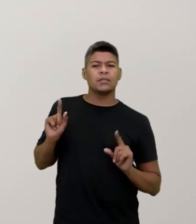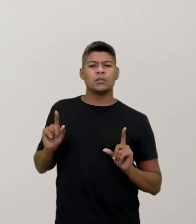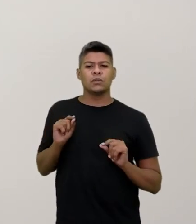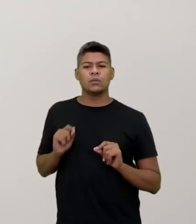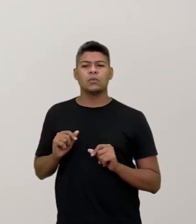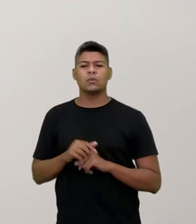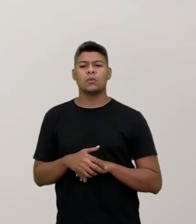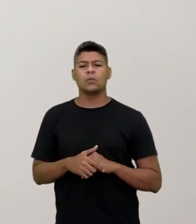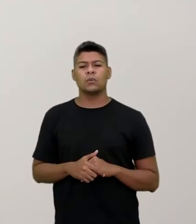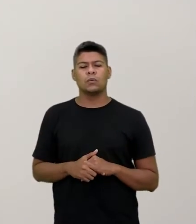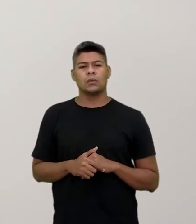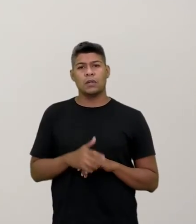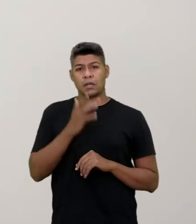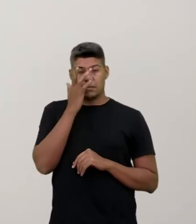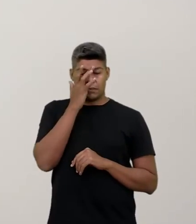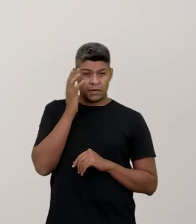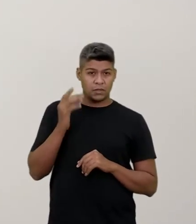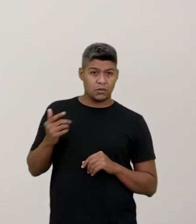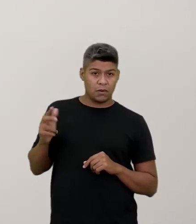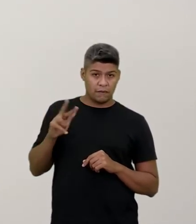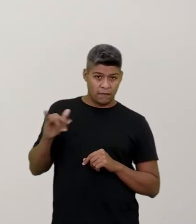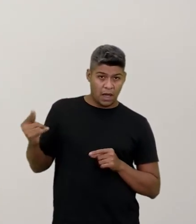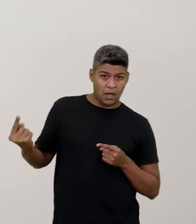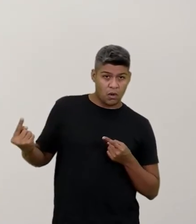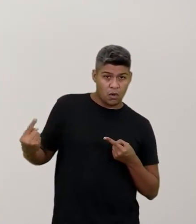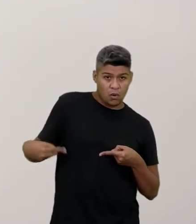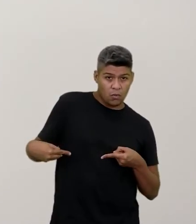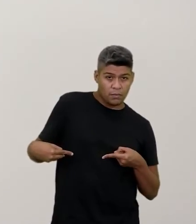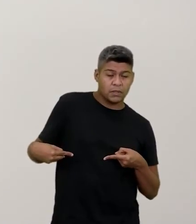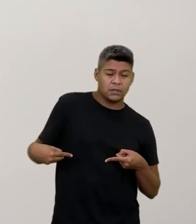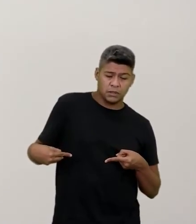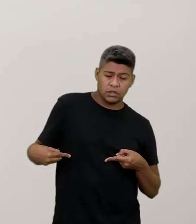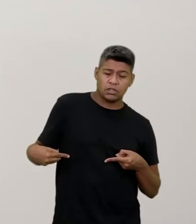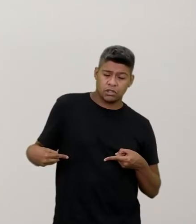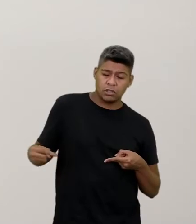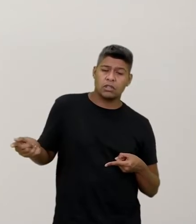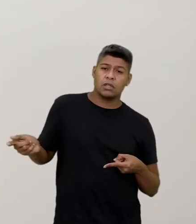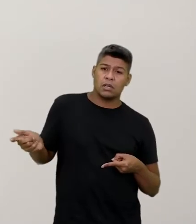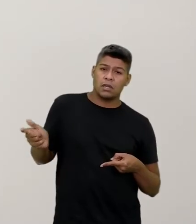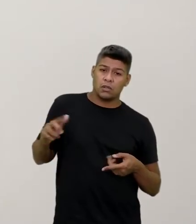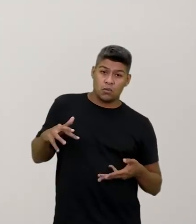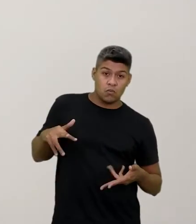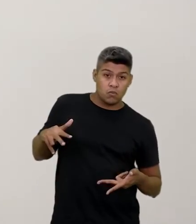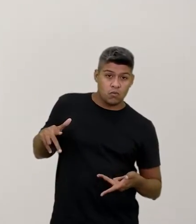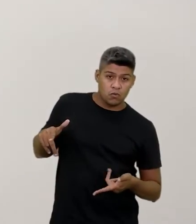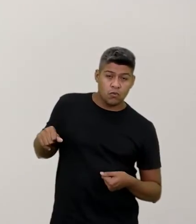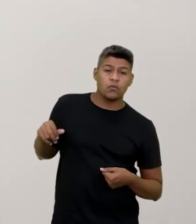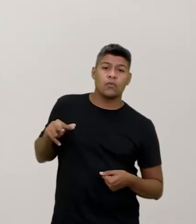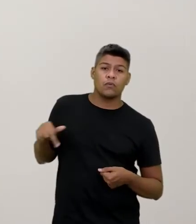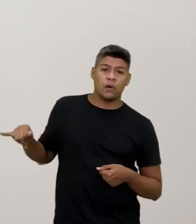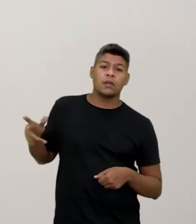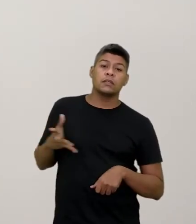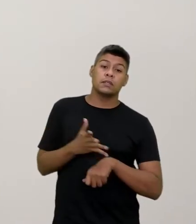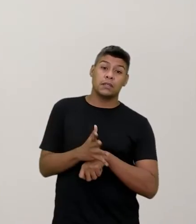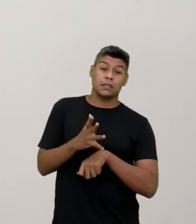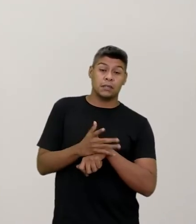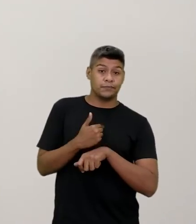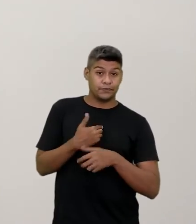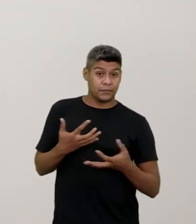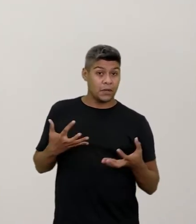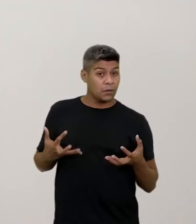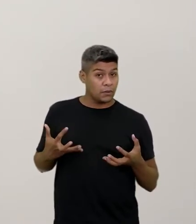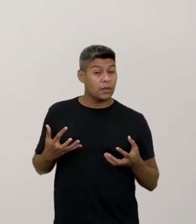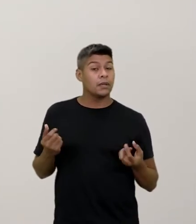onde vão as pessoas que vão competir, não só os tailandeses, mas também do mundo inteiro vão lá para treinar. Mas o que eu quero dizer